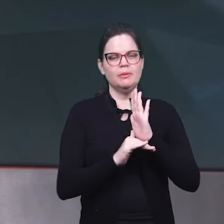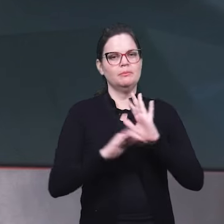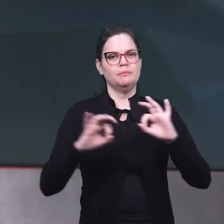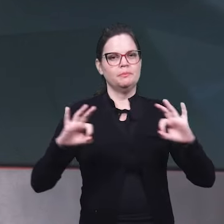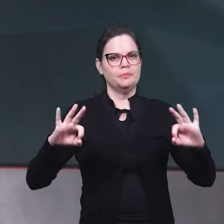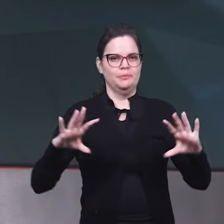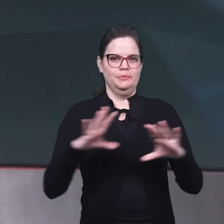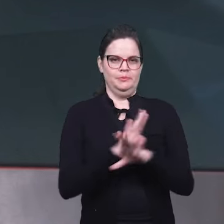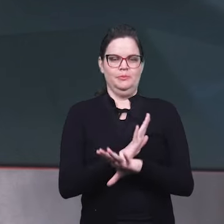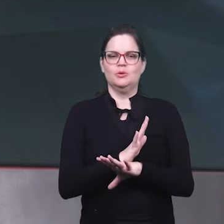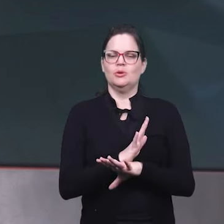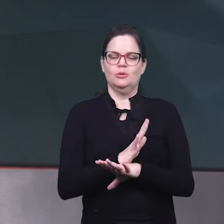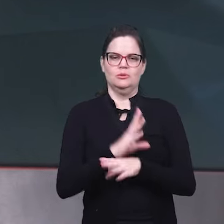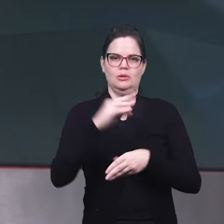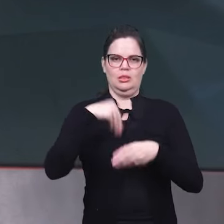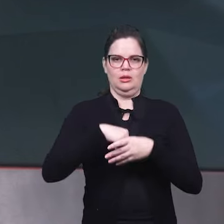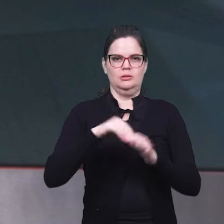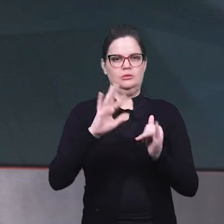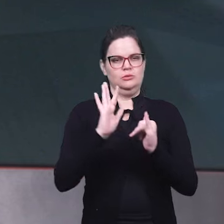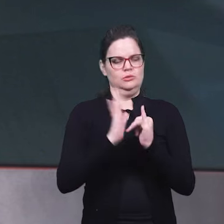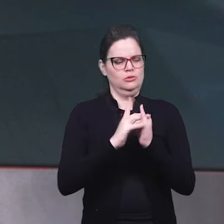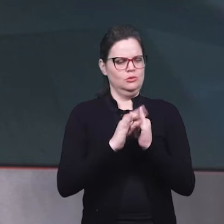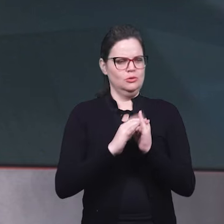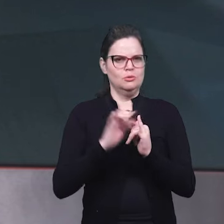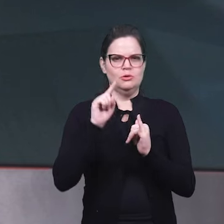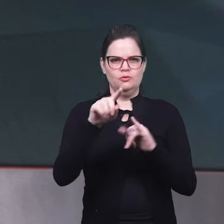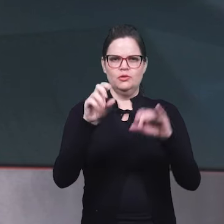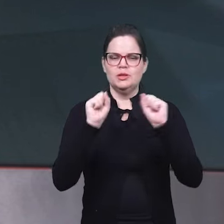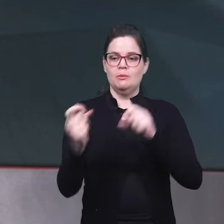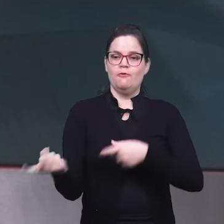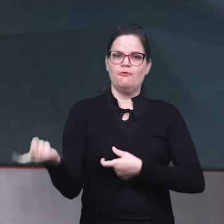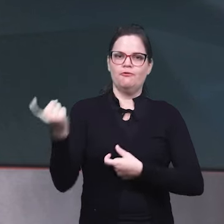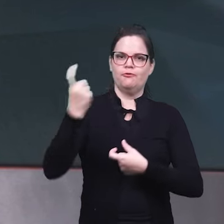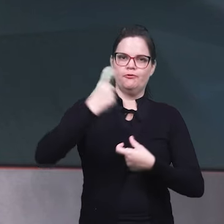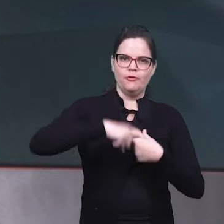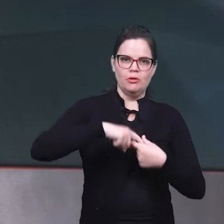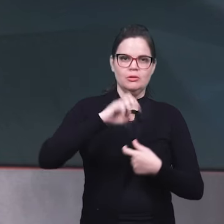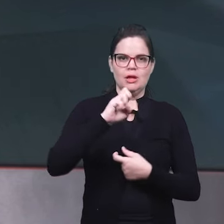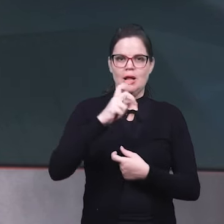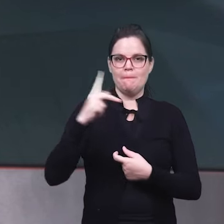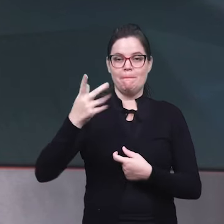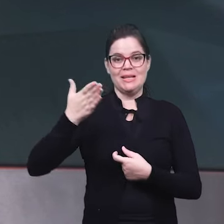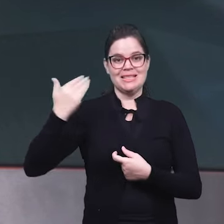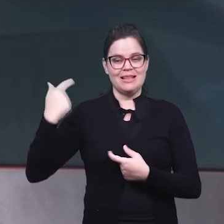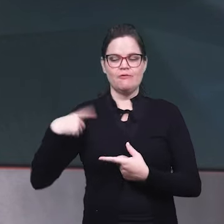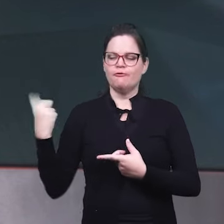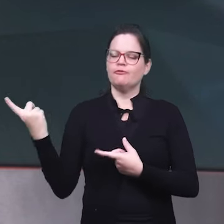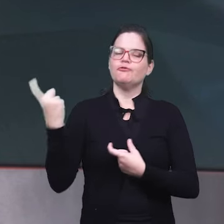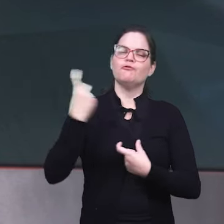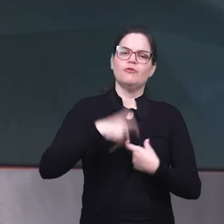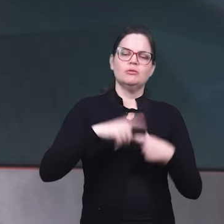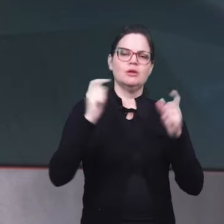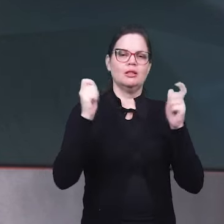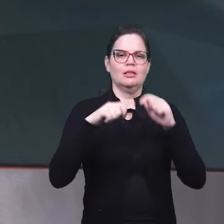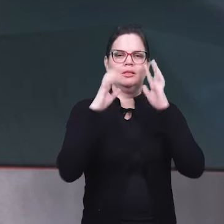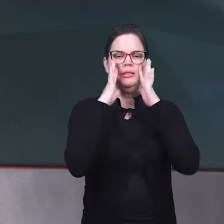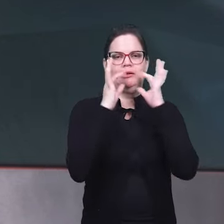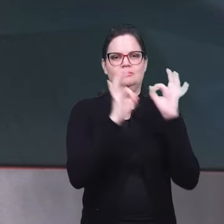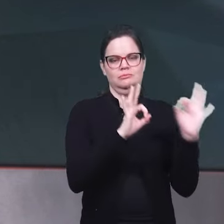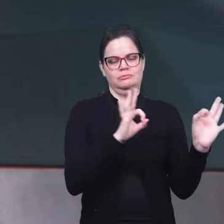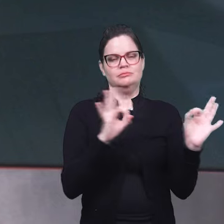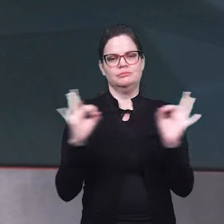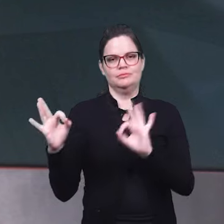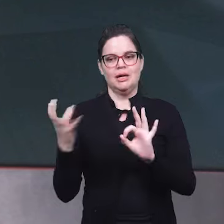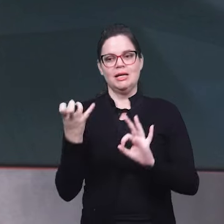ali disponível, de forma que você pode recorrer a episódios anteriores para